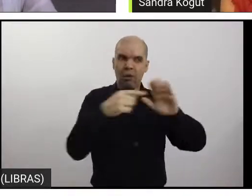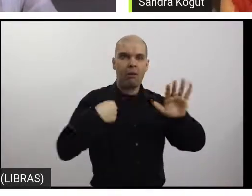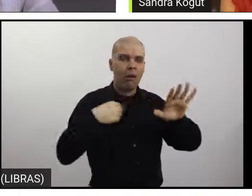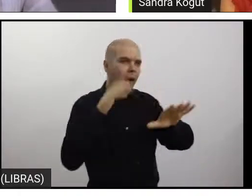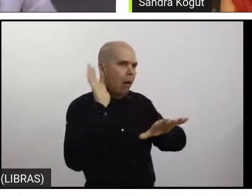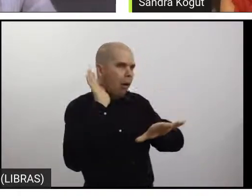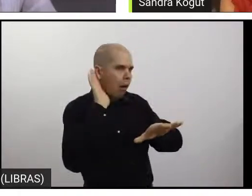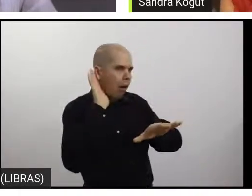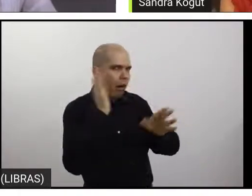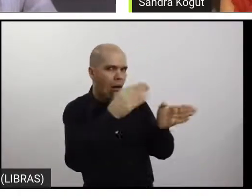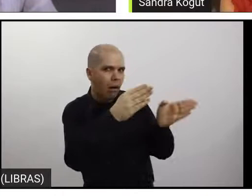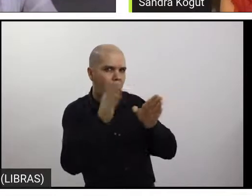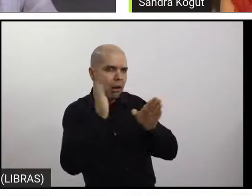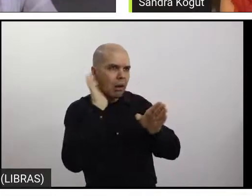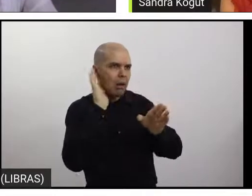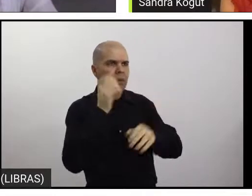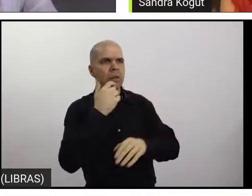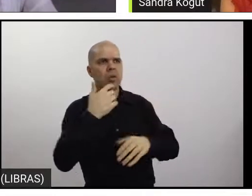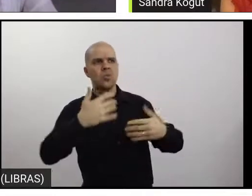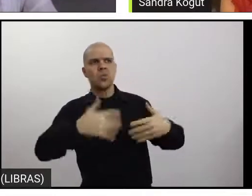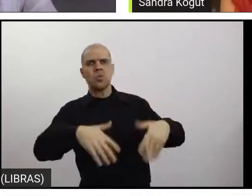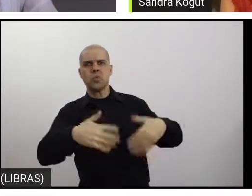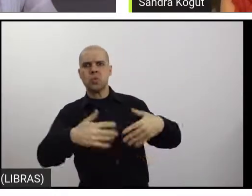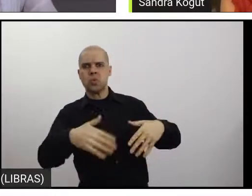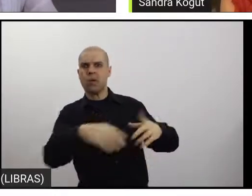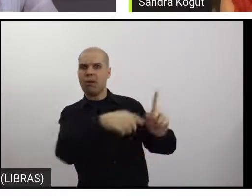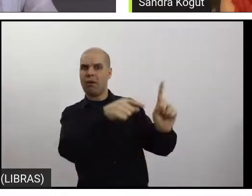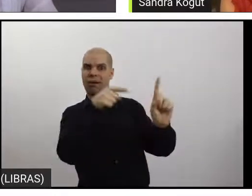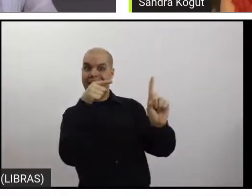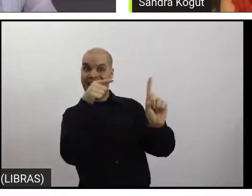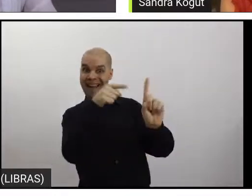sendo você nesse momento. Uma hora você fala isso,